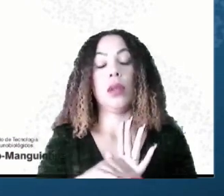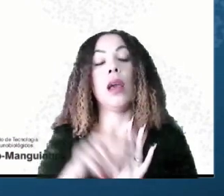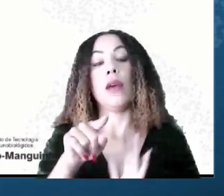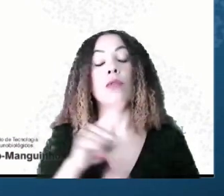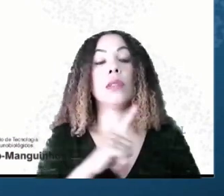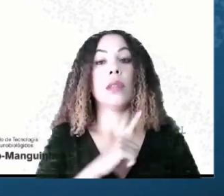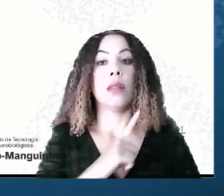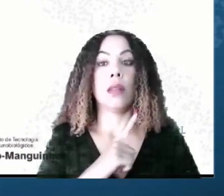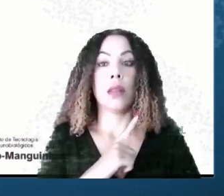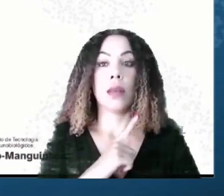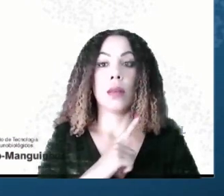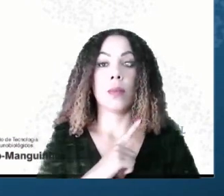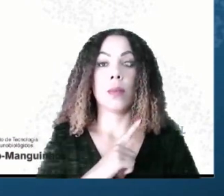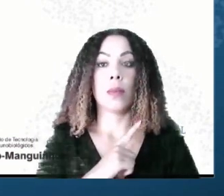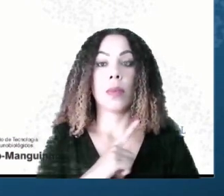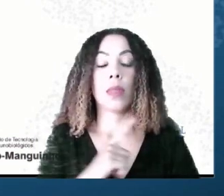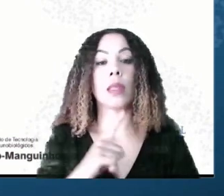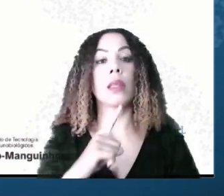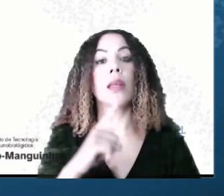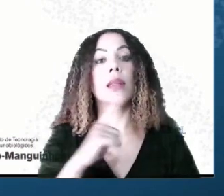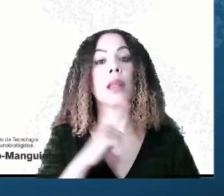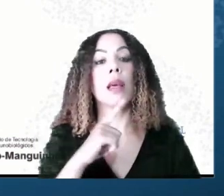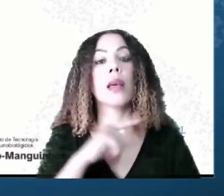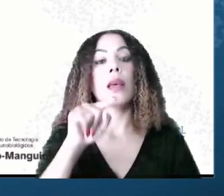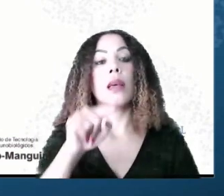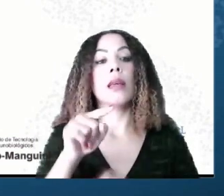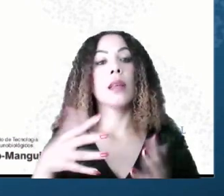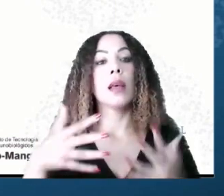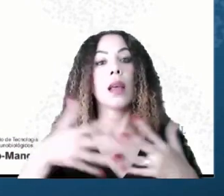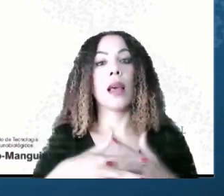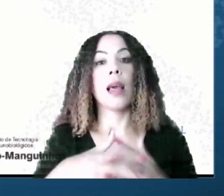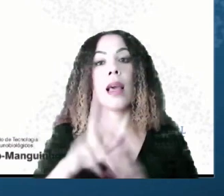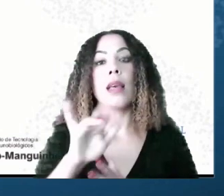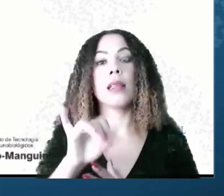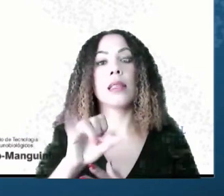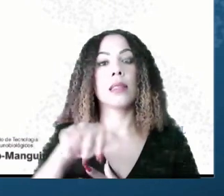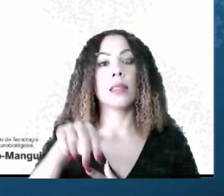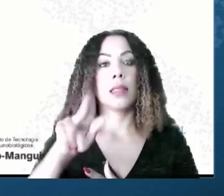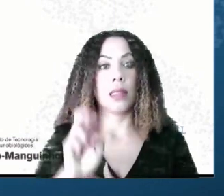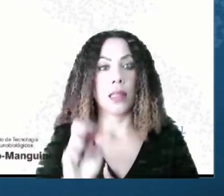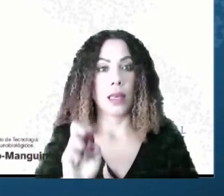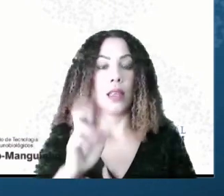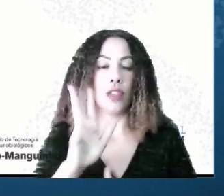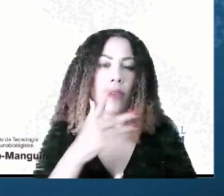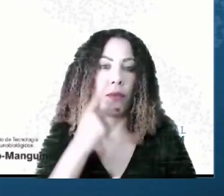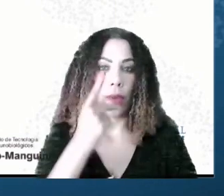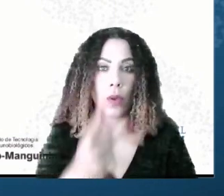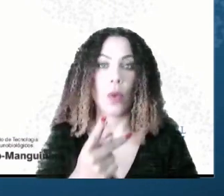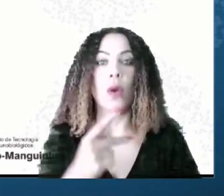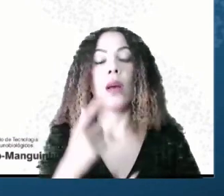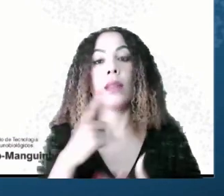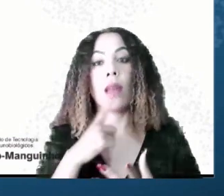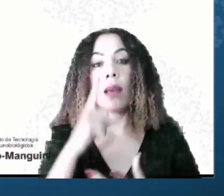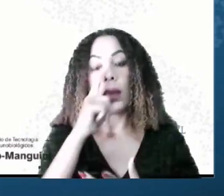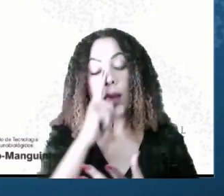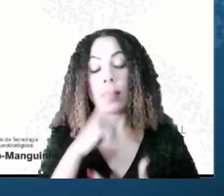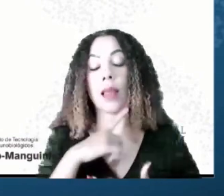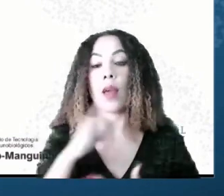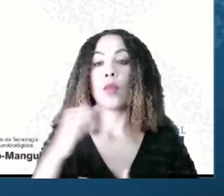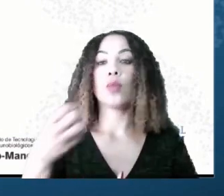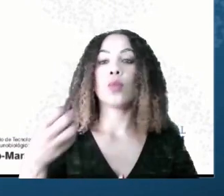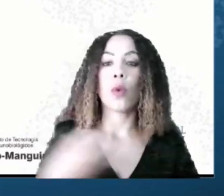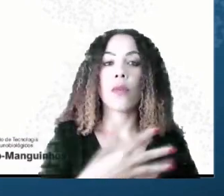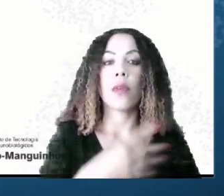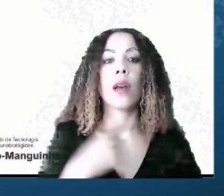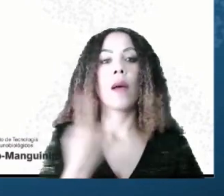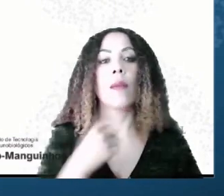tem esse complexo RISC que a gente já falou. Então, a gente tem essas inovações e a gente trabalhou